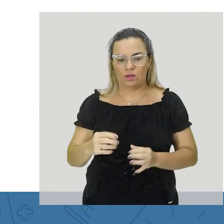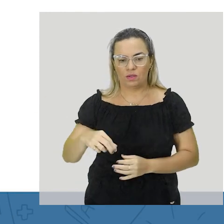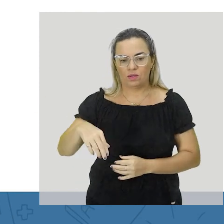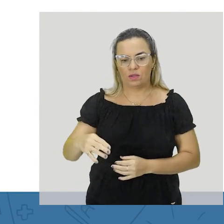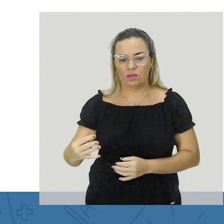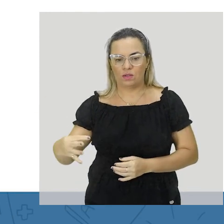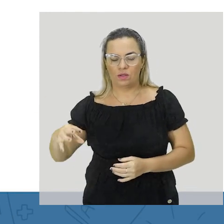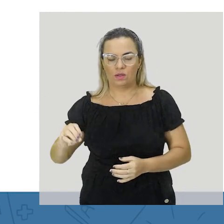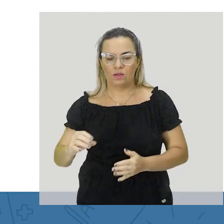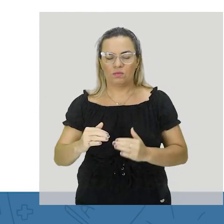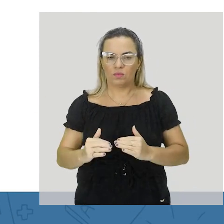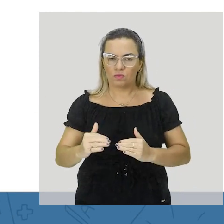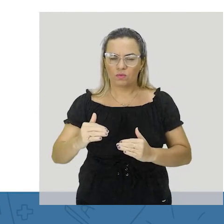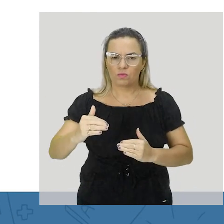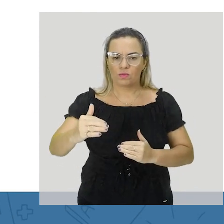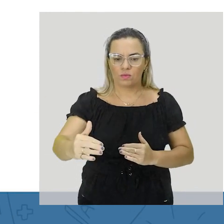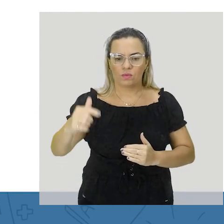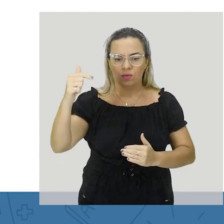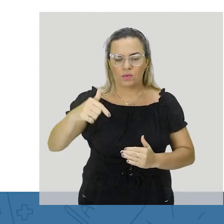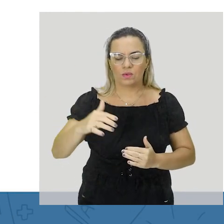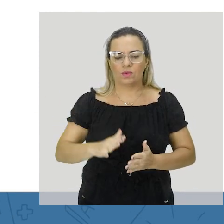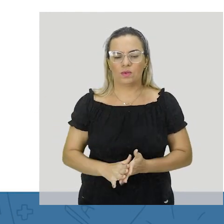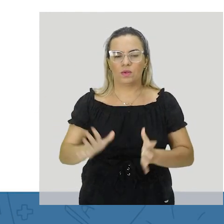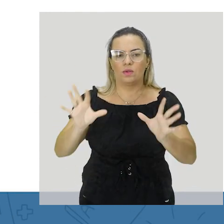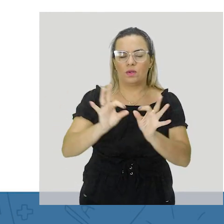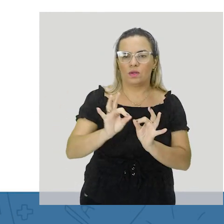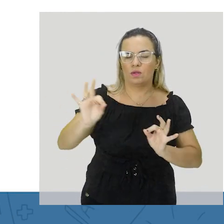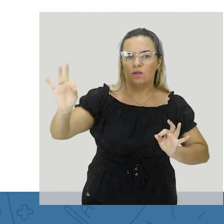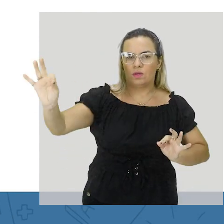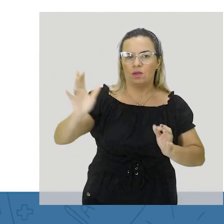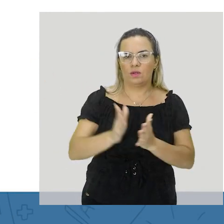para Plutão, e de Plutão para Eris também tem saltos aí,